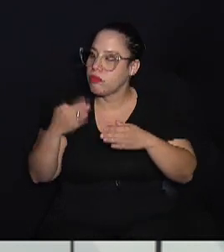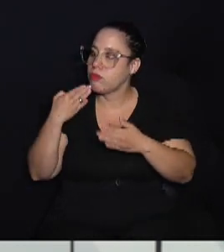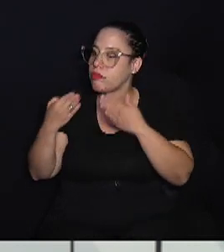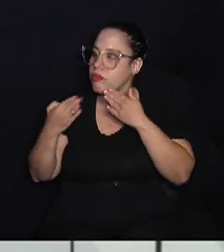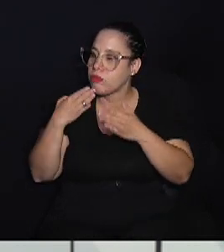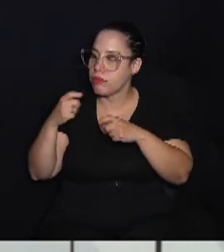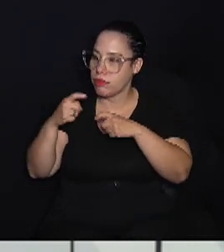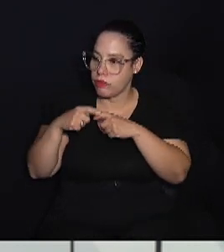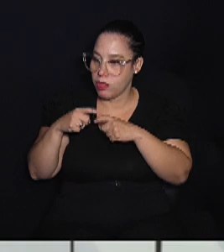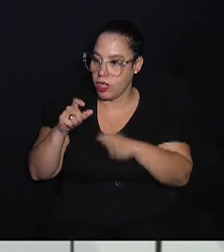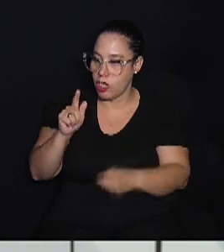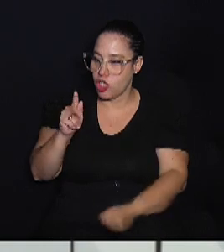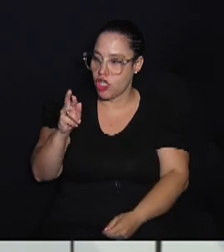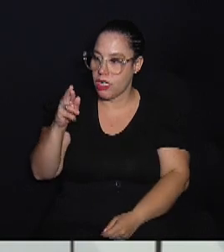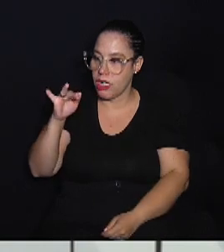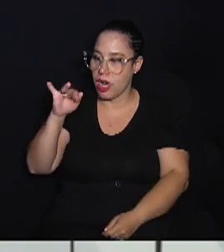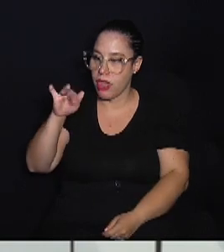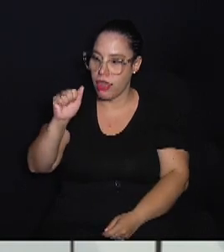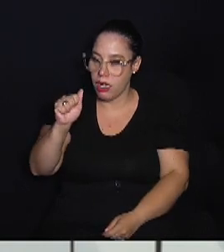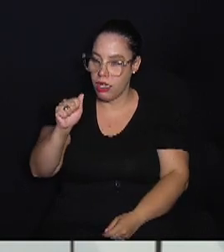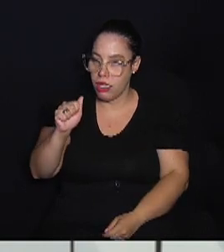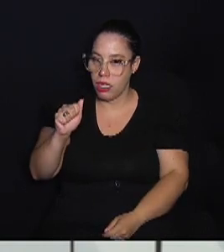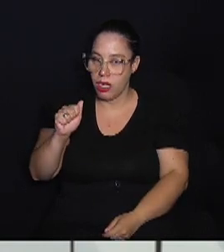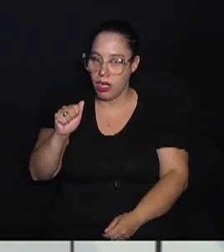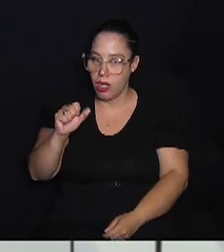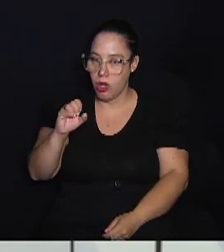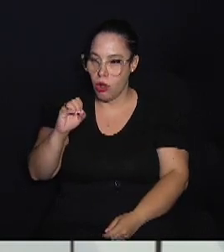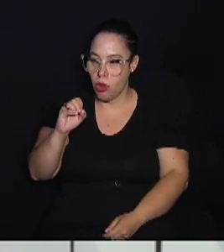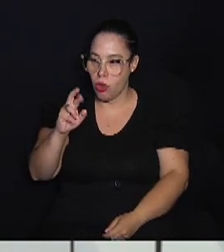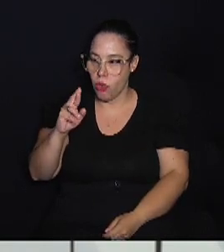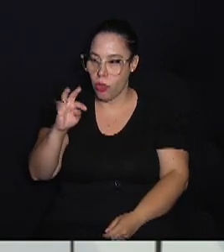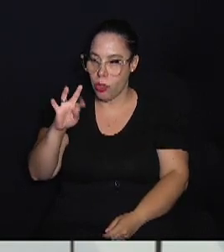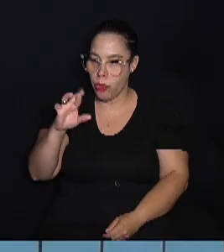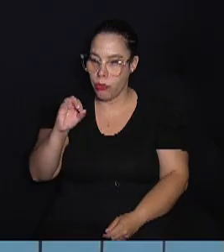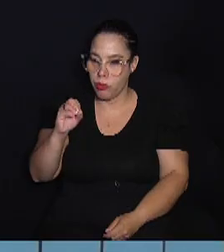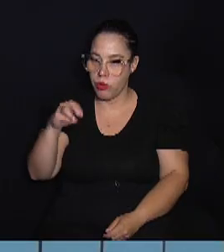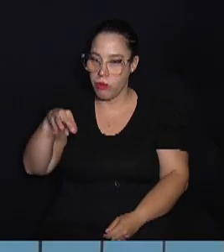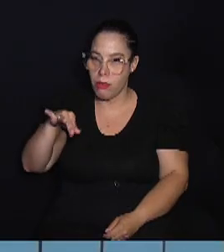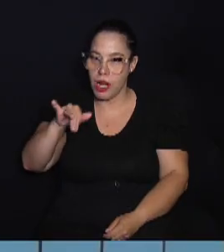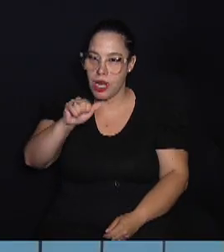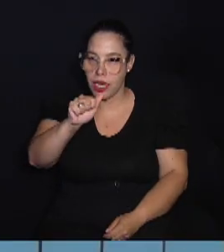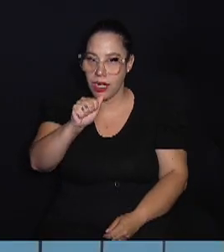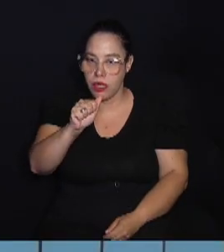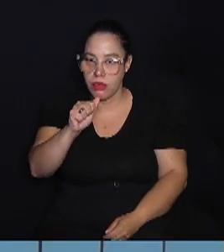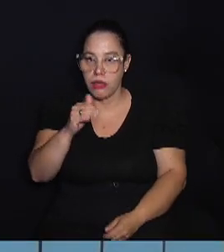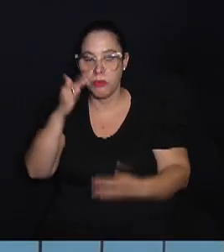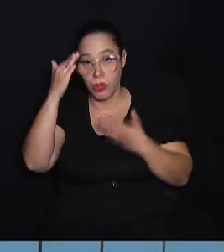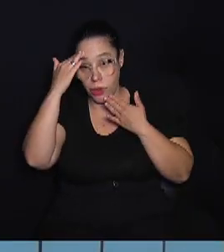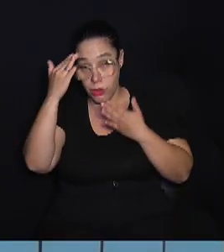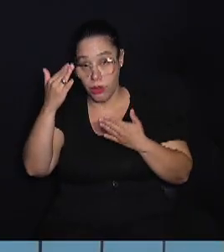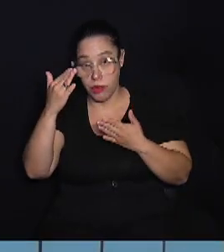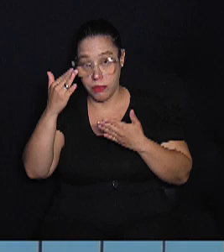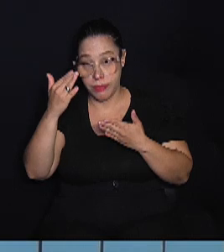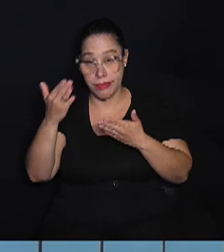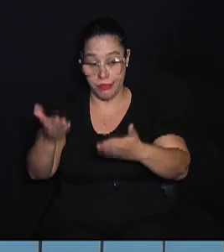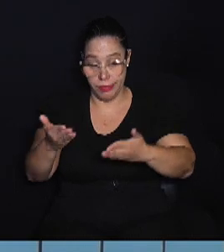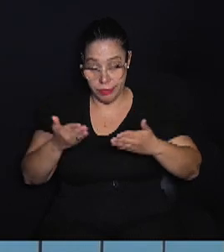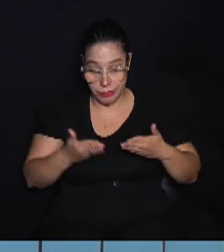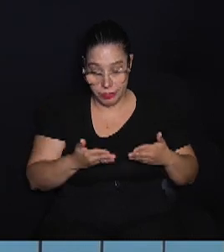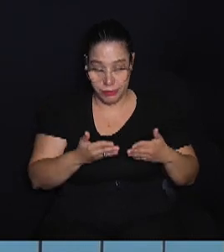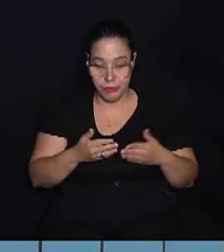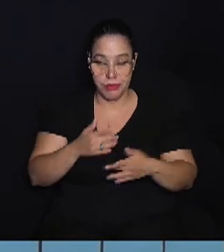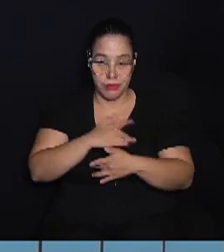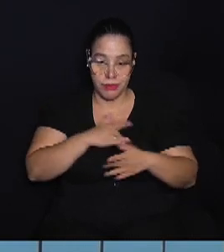médica geriatra e também ortomolecular Márcia Umbelino. Márcia, muito obrigada pela sua participação aqui